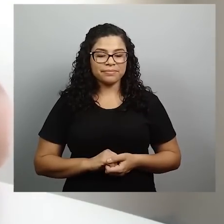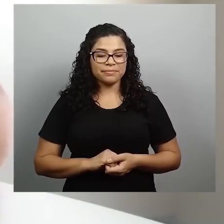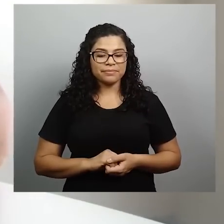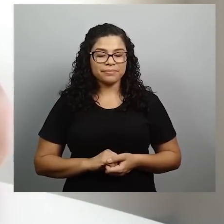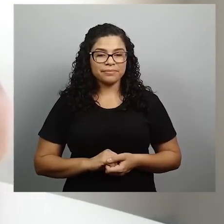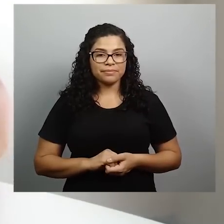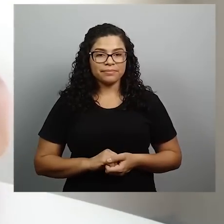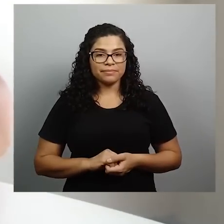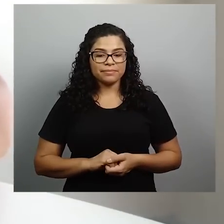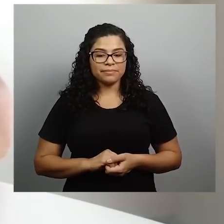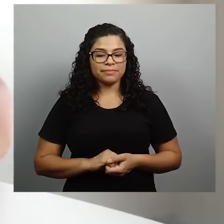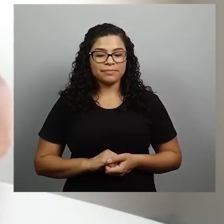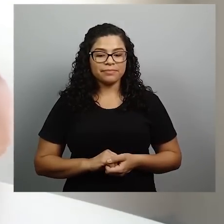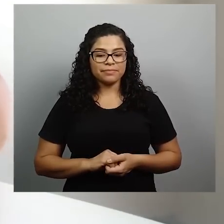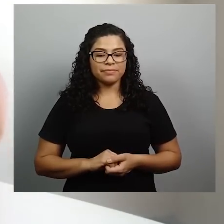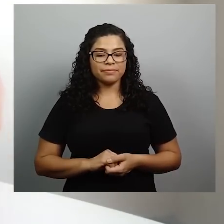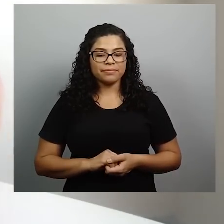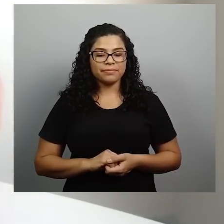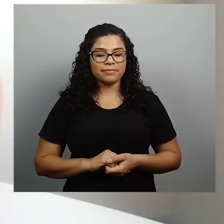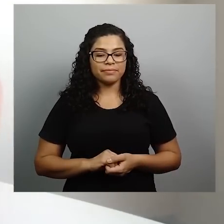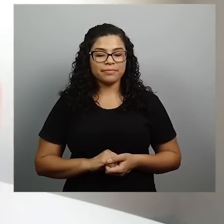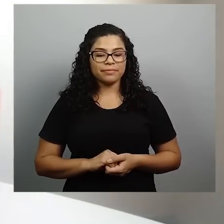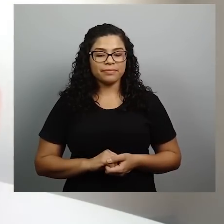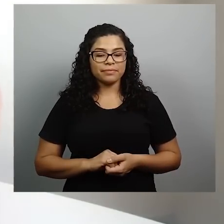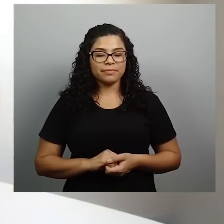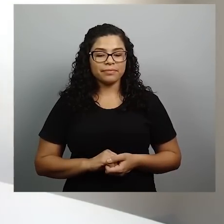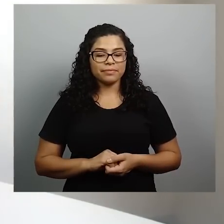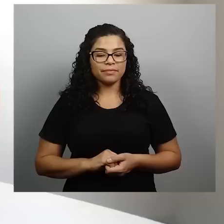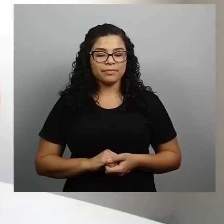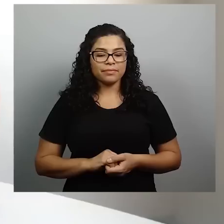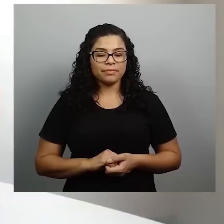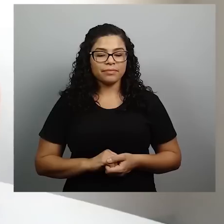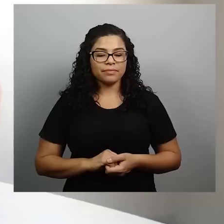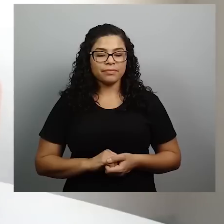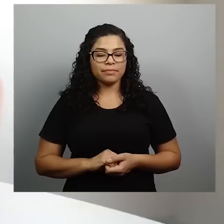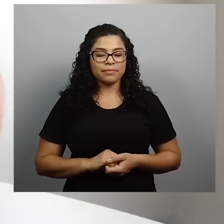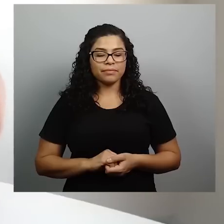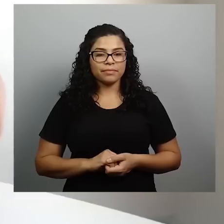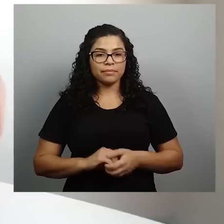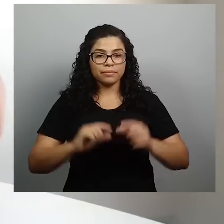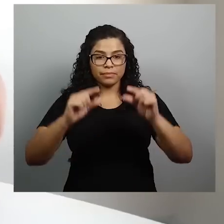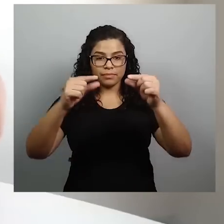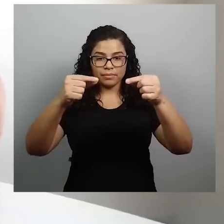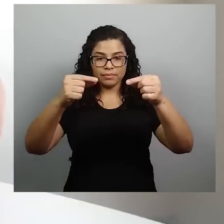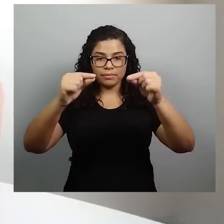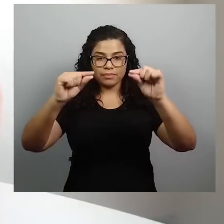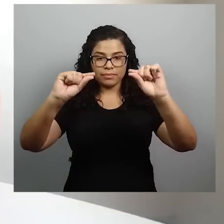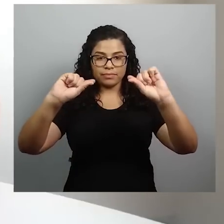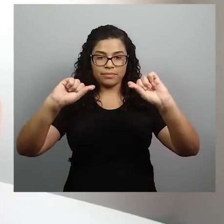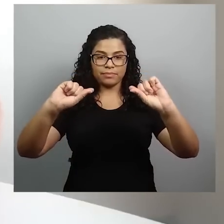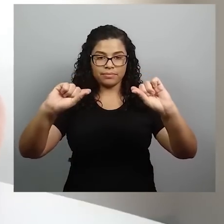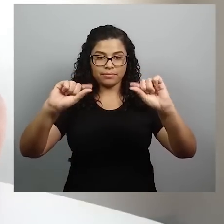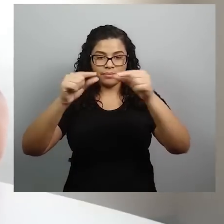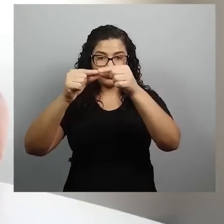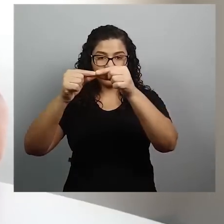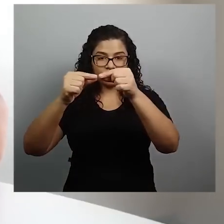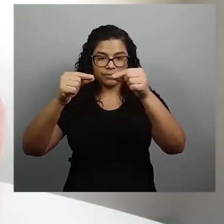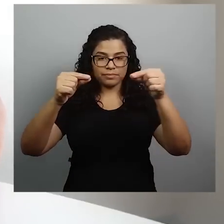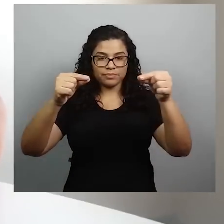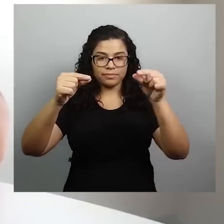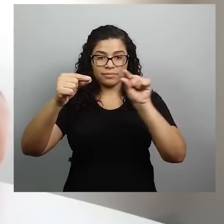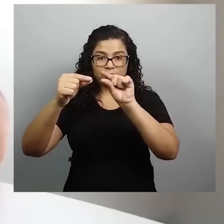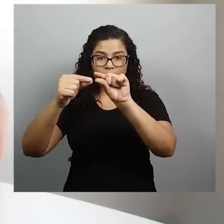Viram? Então, nós vamos vincar e fazer essa primeira dobrinha.